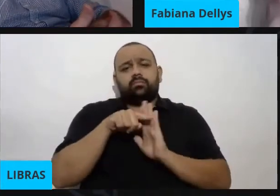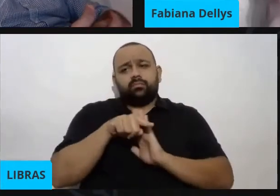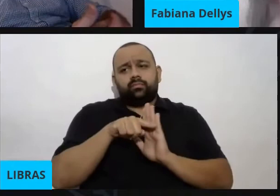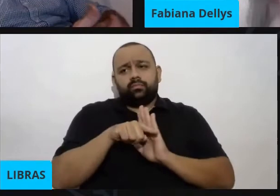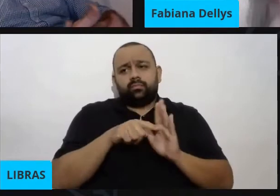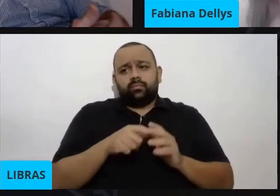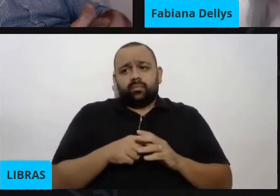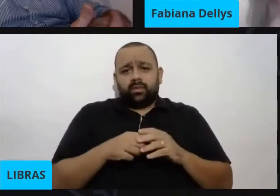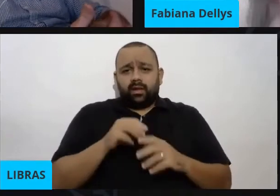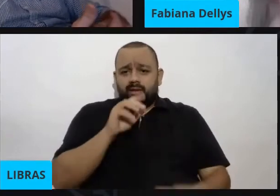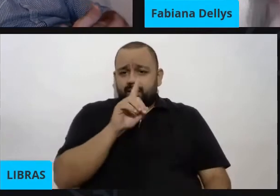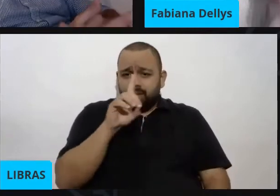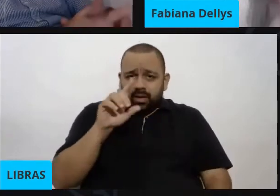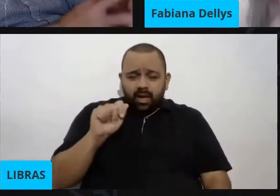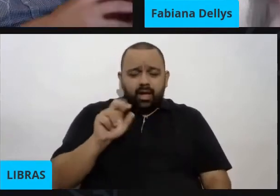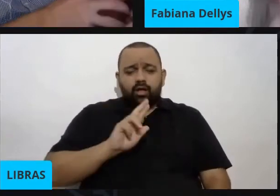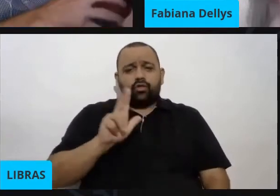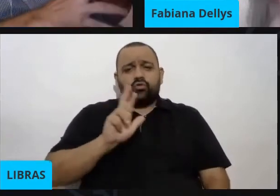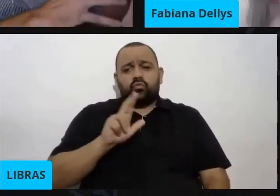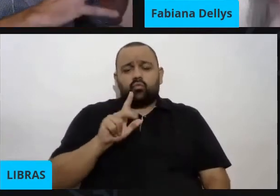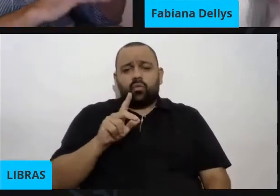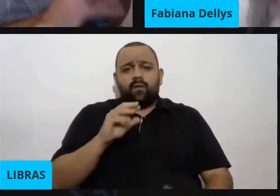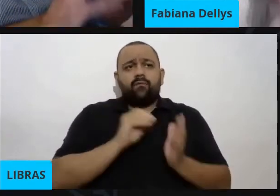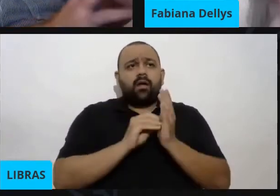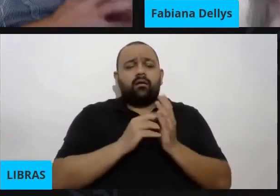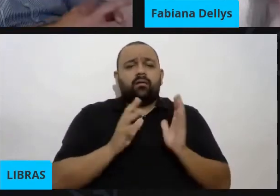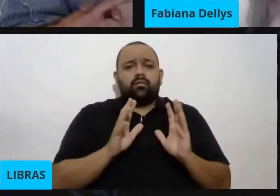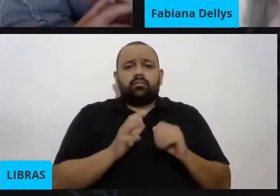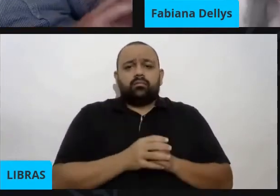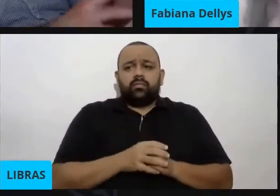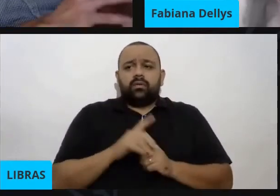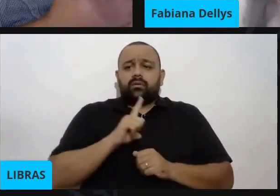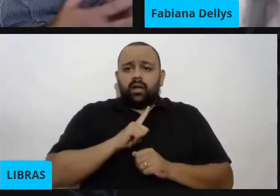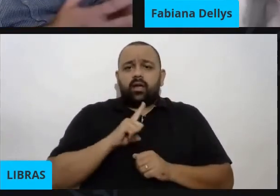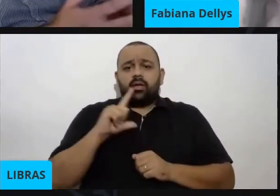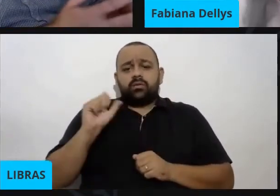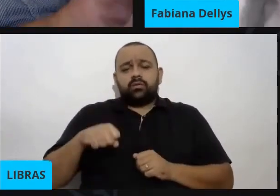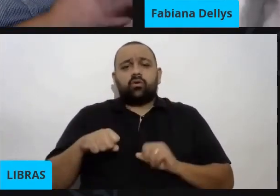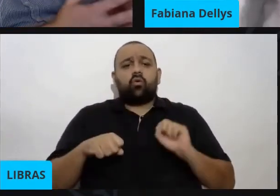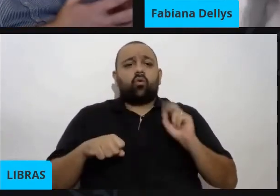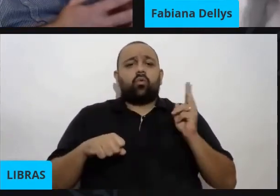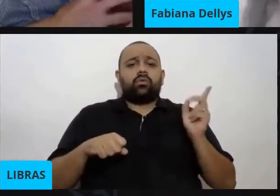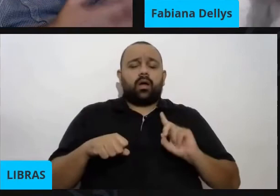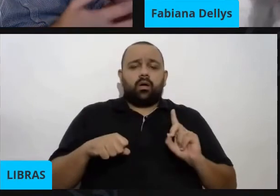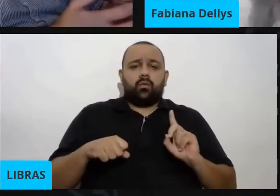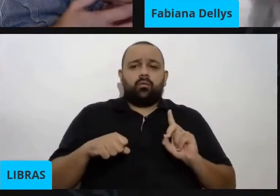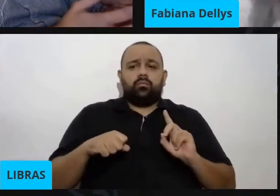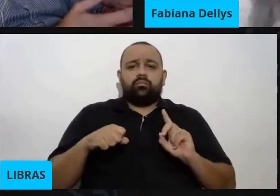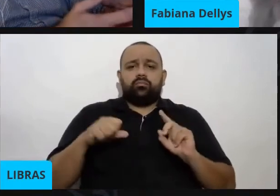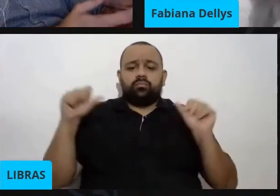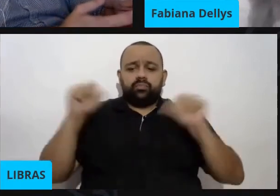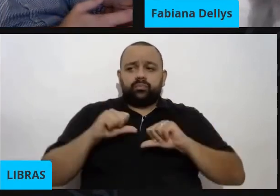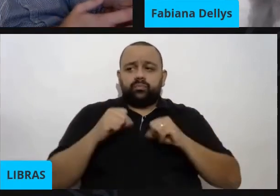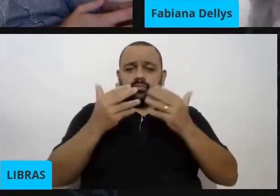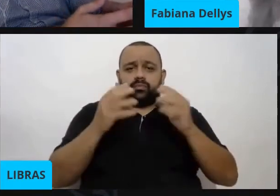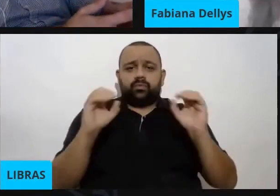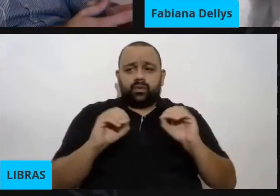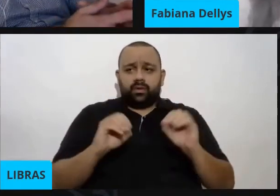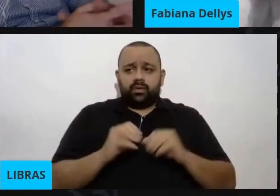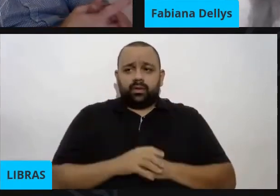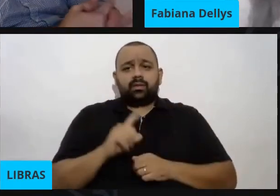déficit de atenção não, ele é inato. Ele não, ou ele tem ou ele não tem, ele não vai agravar por um fator ambiental externo,